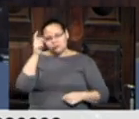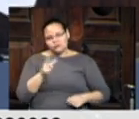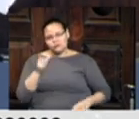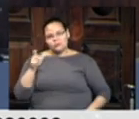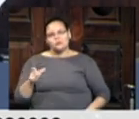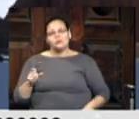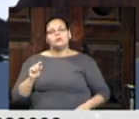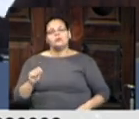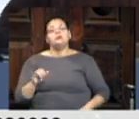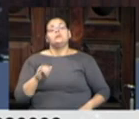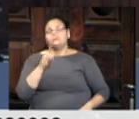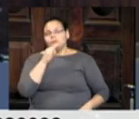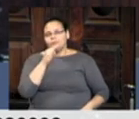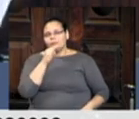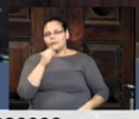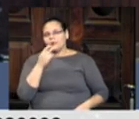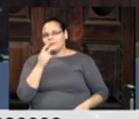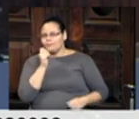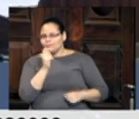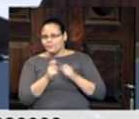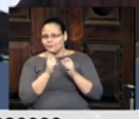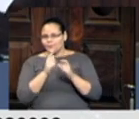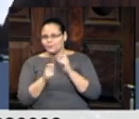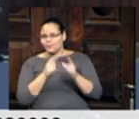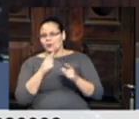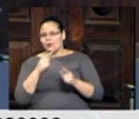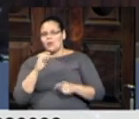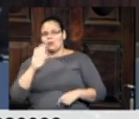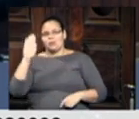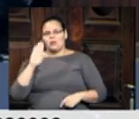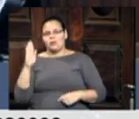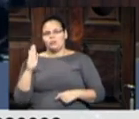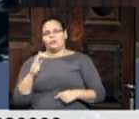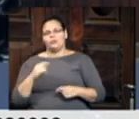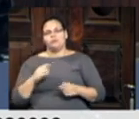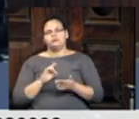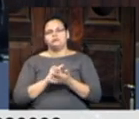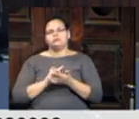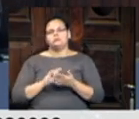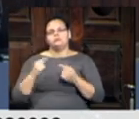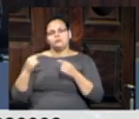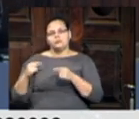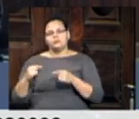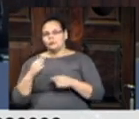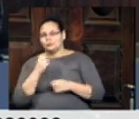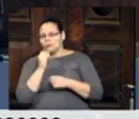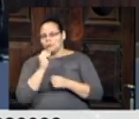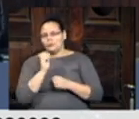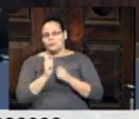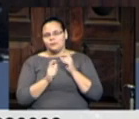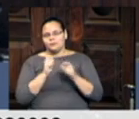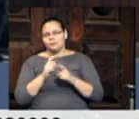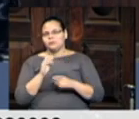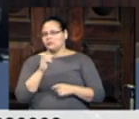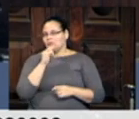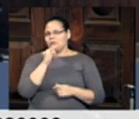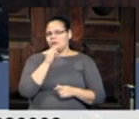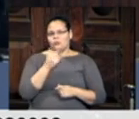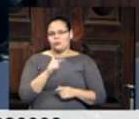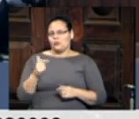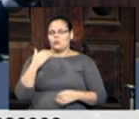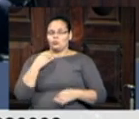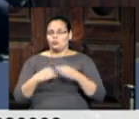de candidatos adversários não têm encaminhamento judicial, se o relato